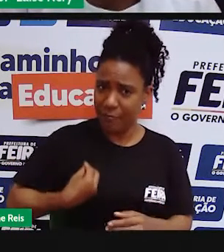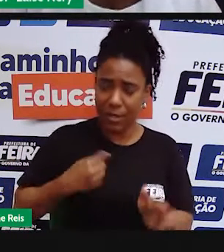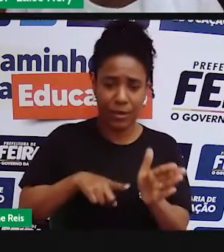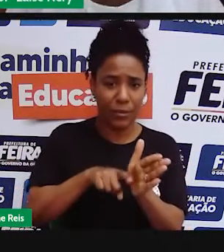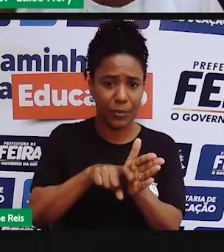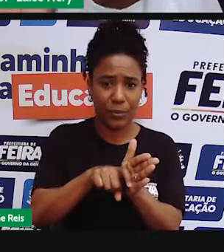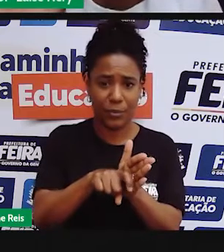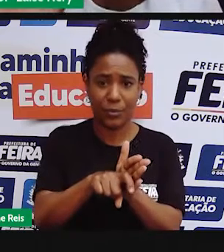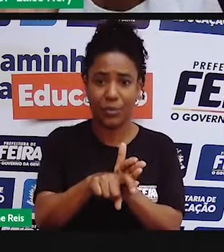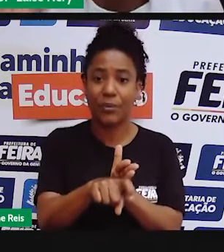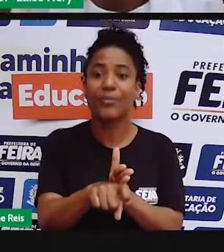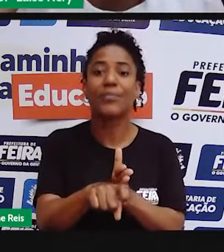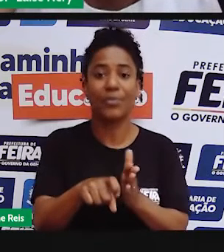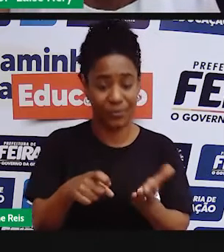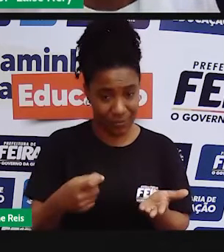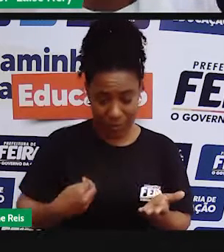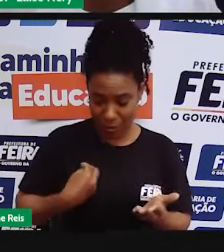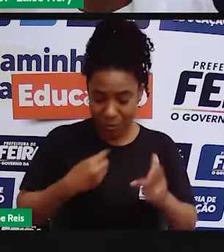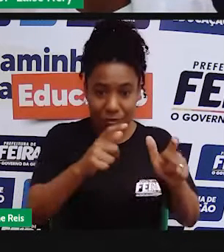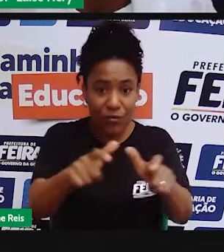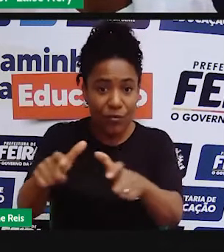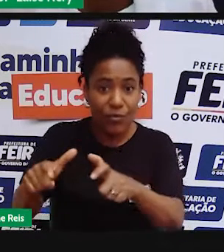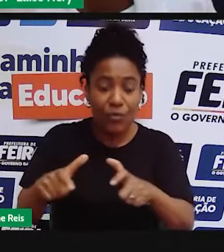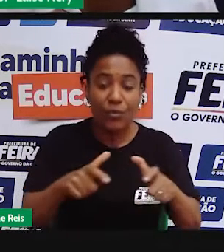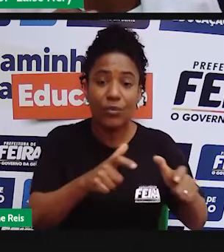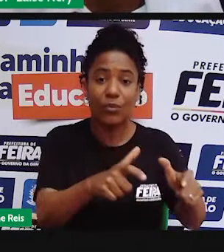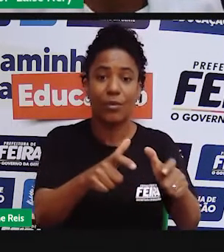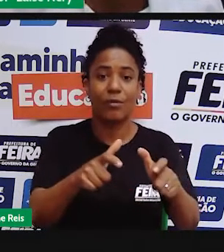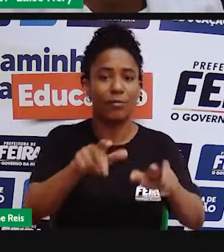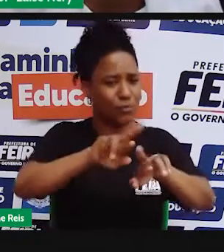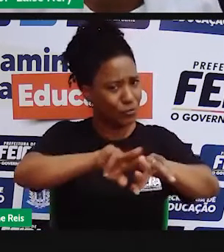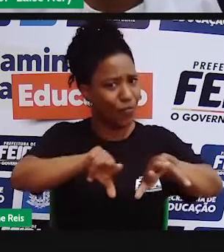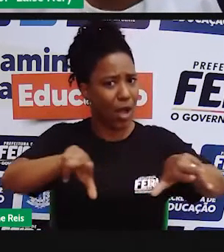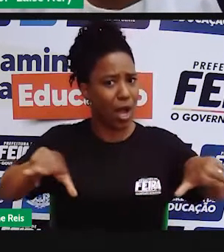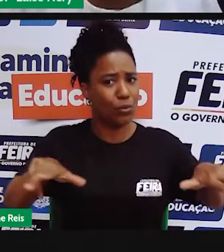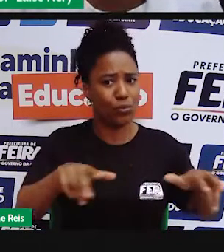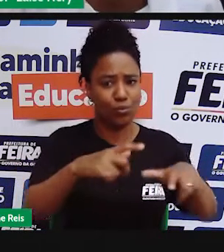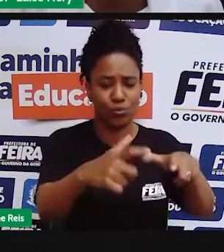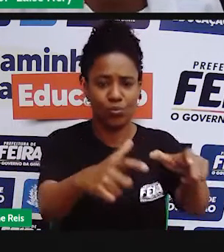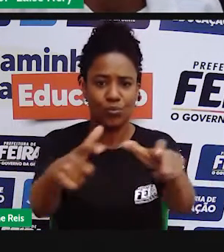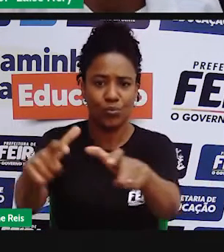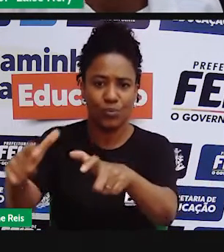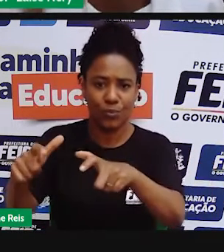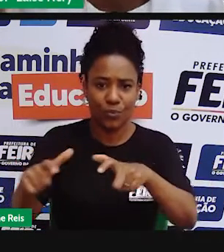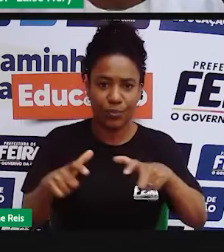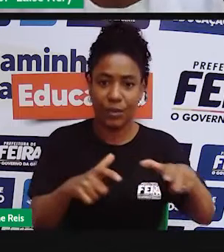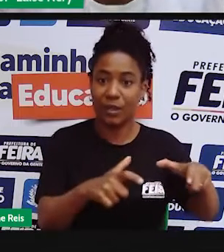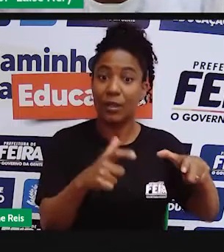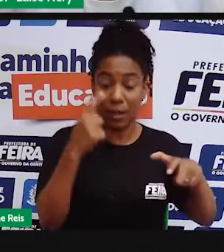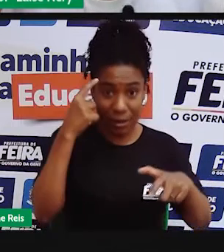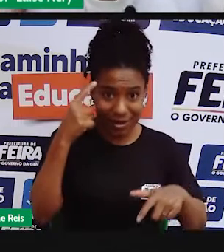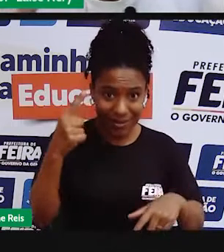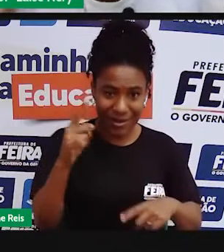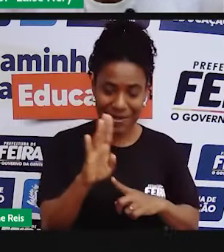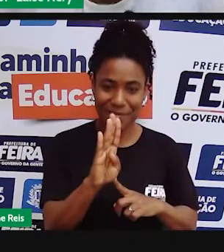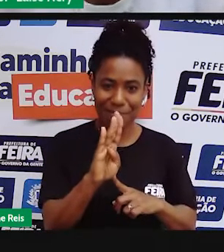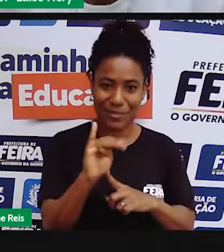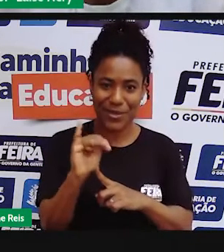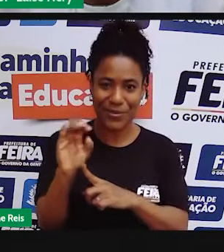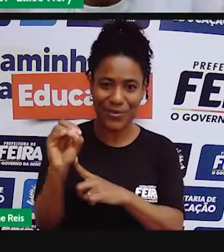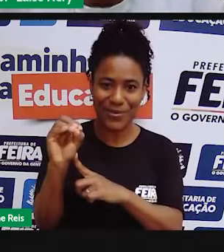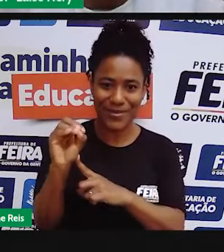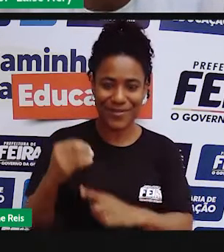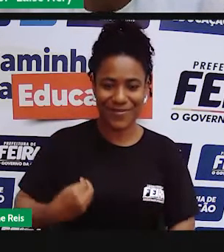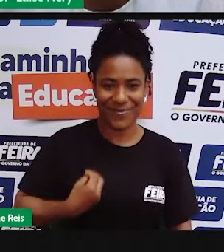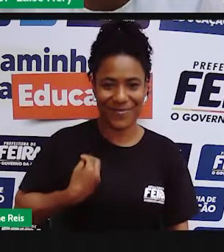de organismos vivos existentes nos ecossistemas. É lógico, né? Bio é